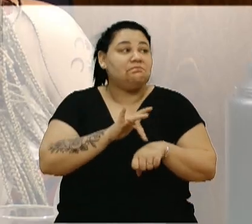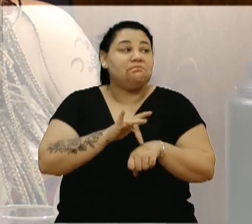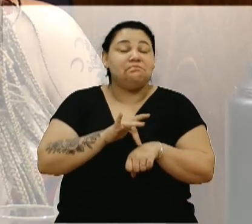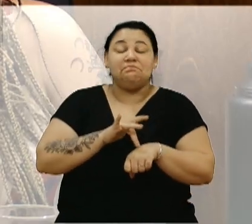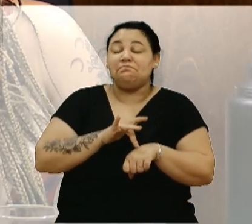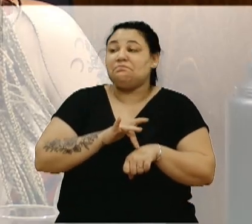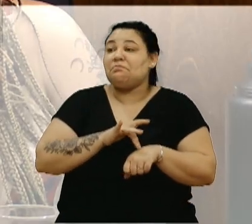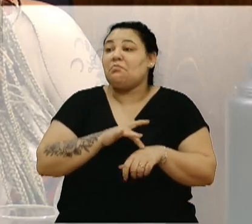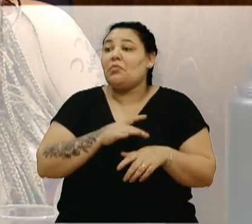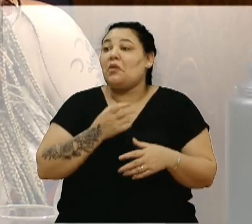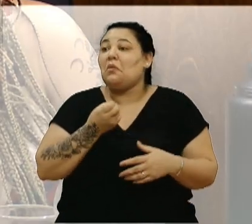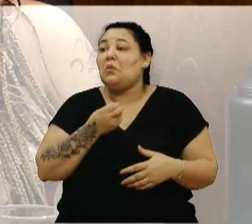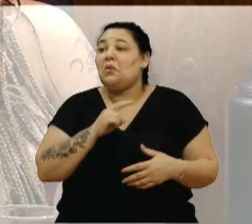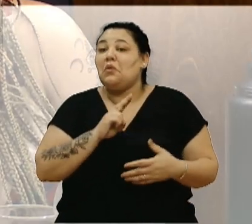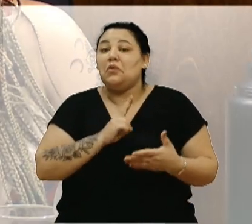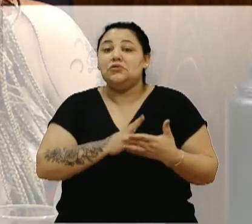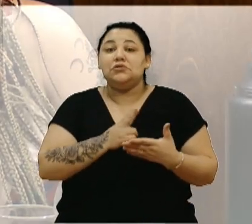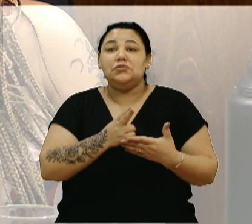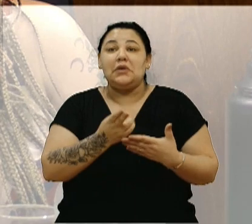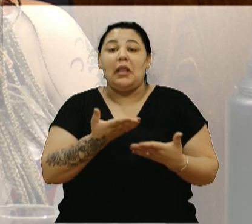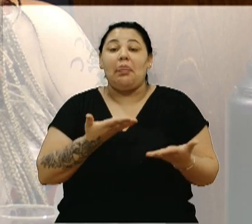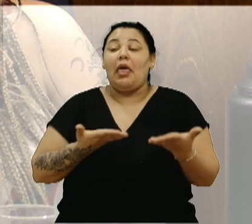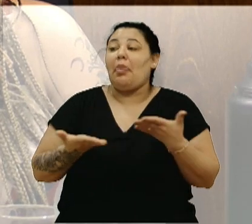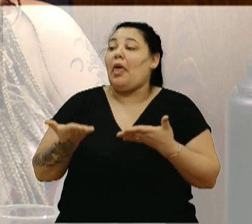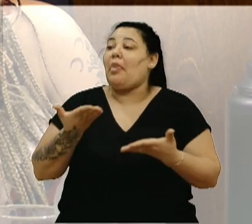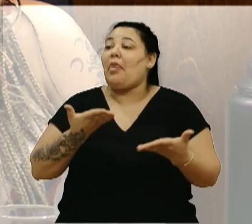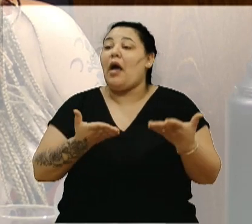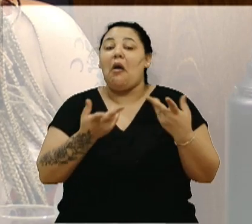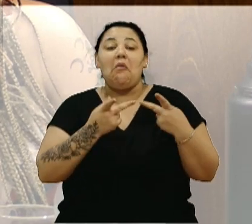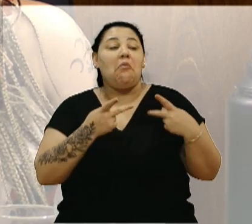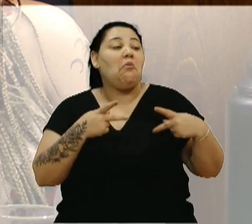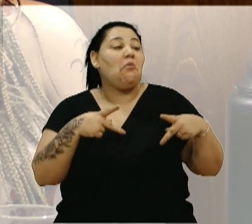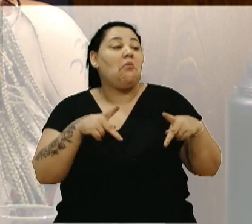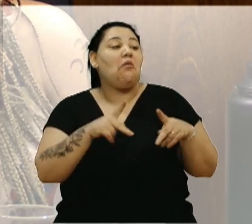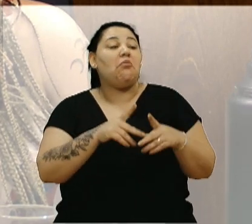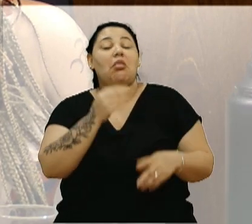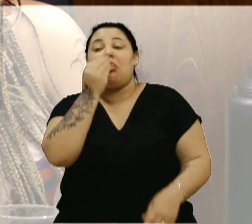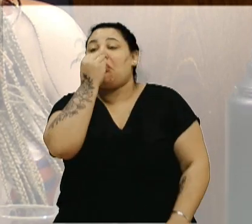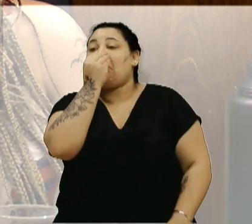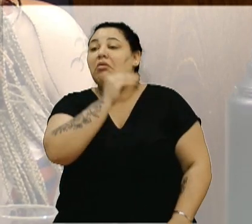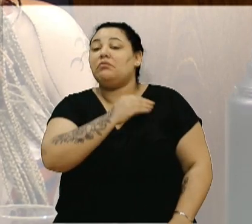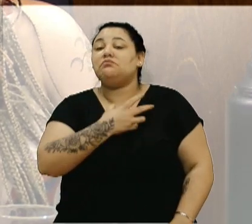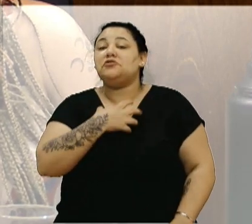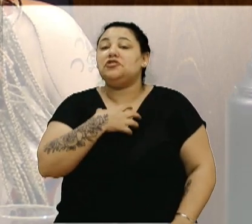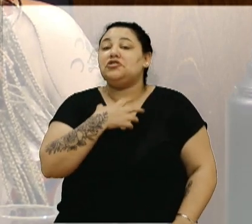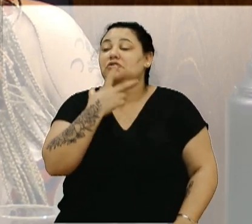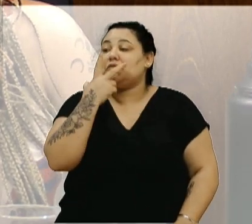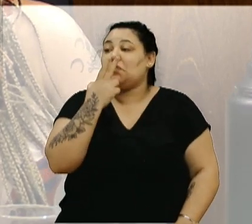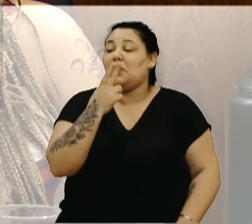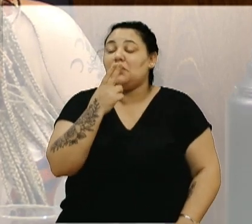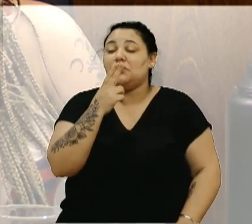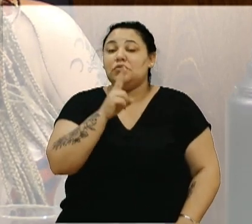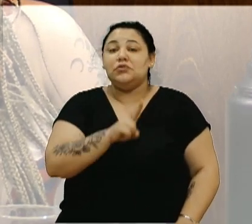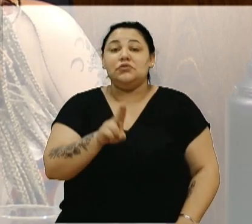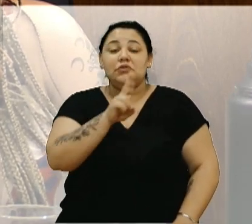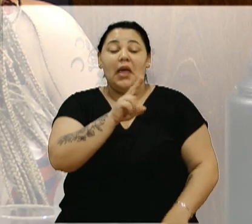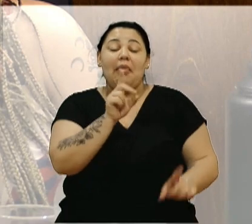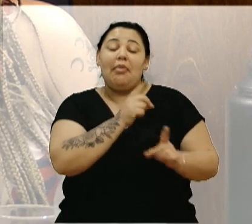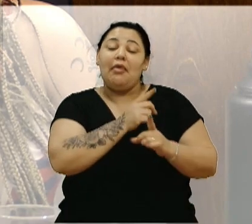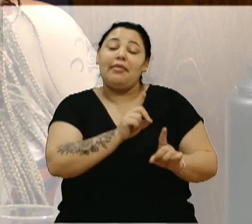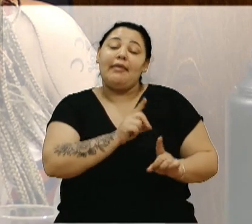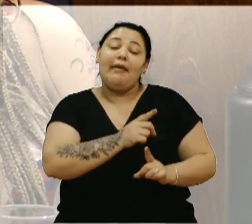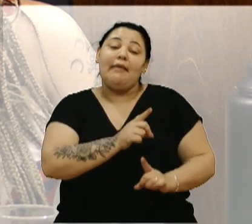ou se é seguir tratando o povo com desdém da mesma forma que se utiliza a musiquinha para dizer que a cidade